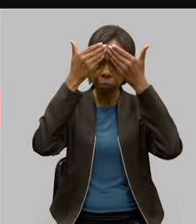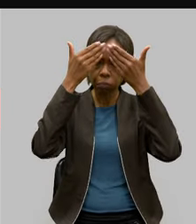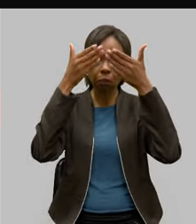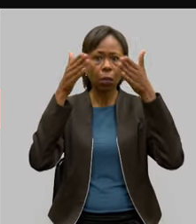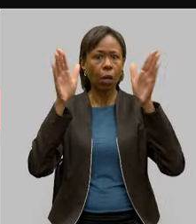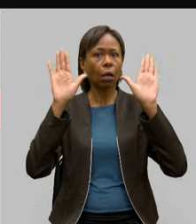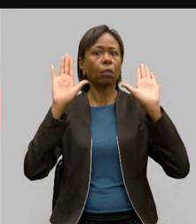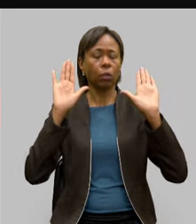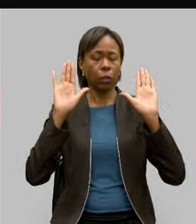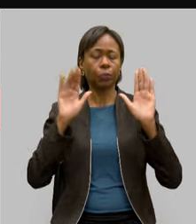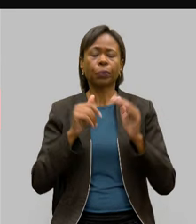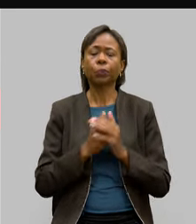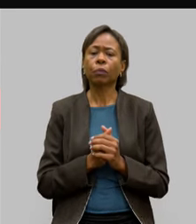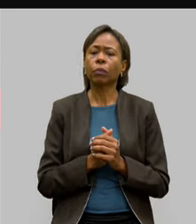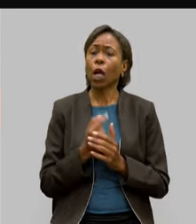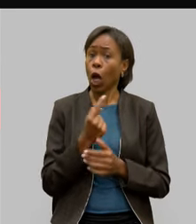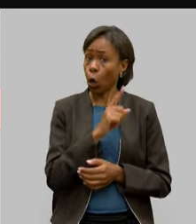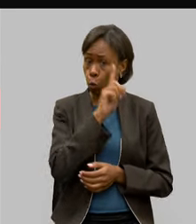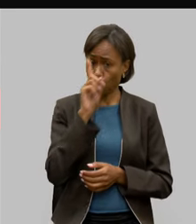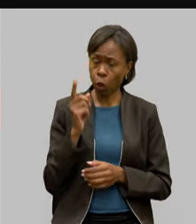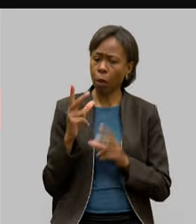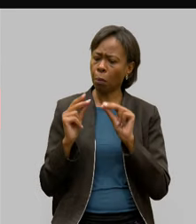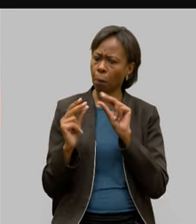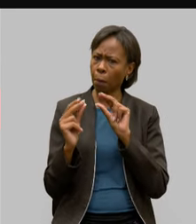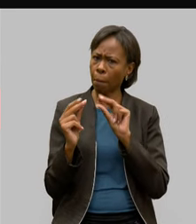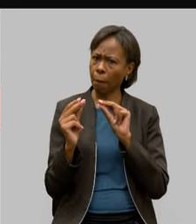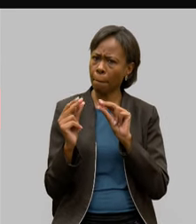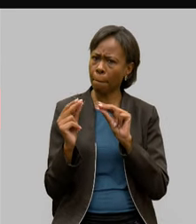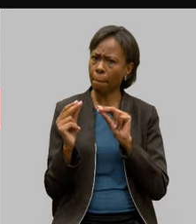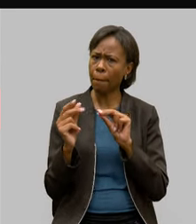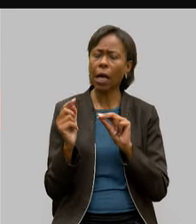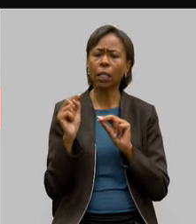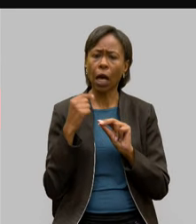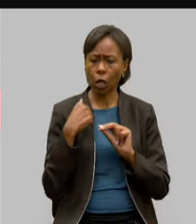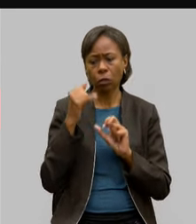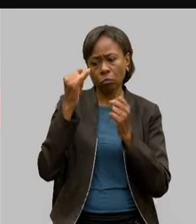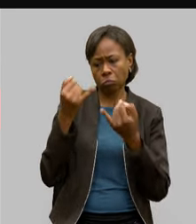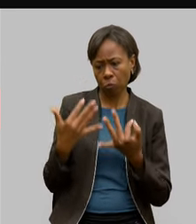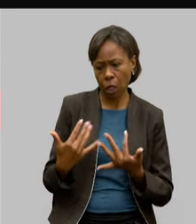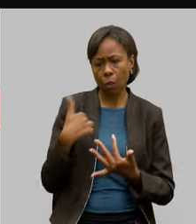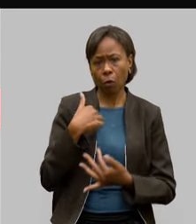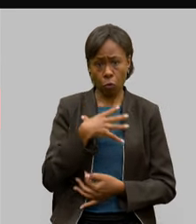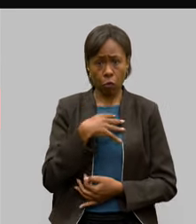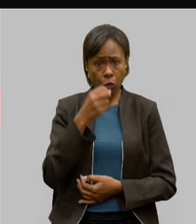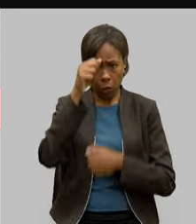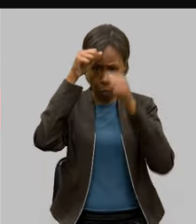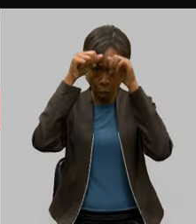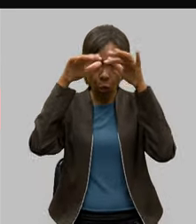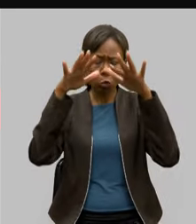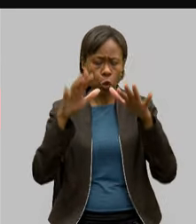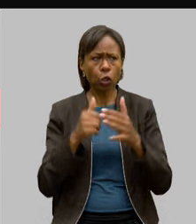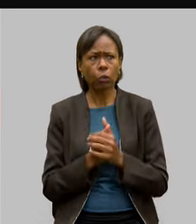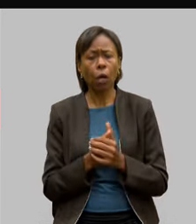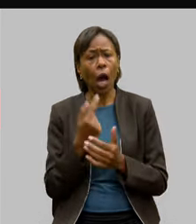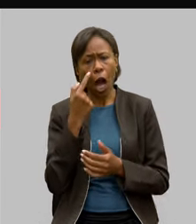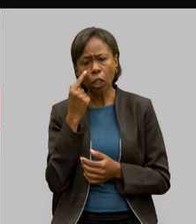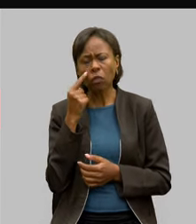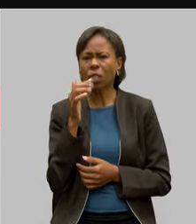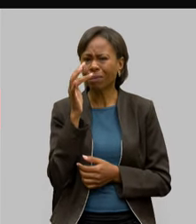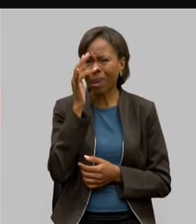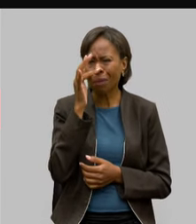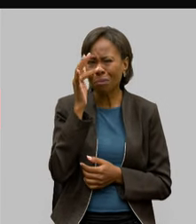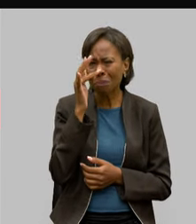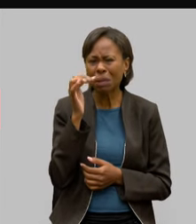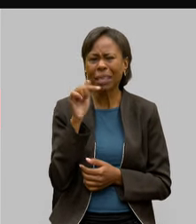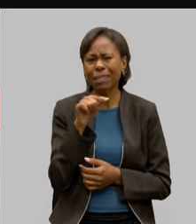e uma dessas conversas com o profor Carlinho eu falei ah eu tenho filho que tem autismo eh eu tô vendo uma planta lá em Madagascar só que é difícil conseguir